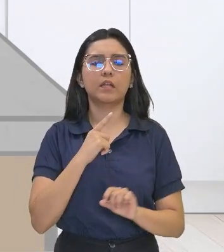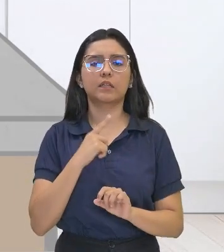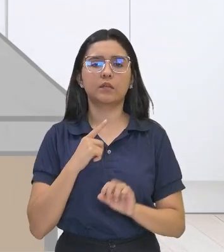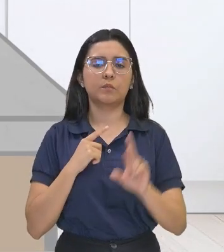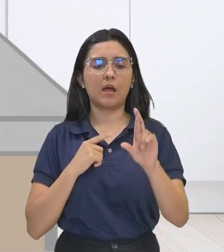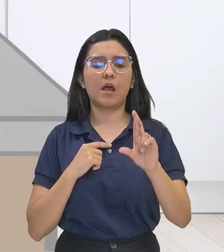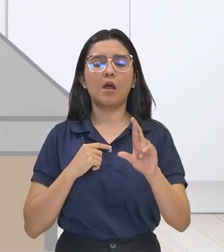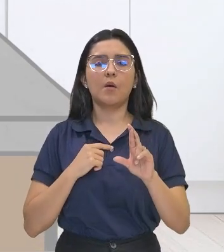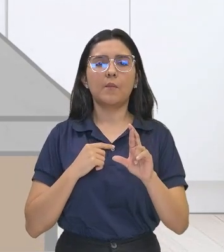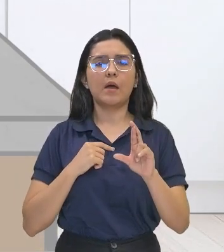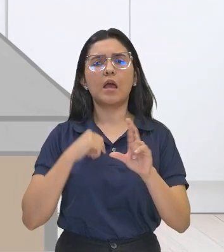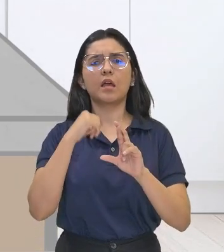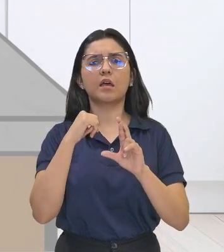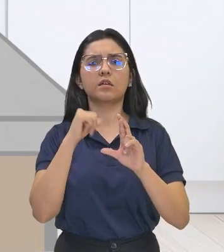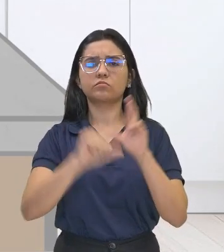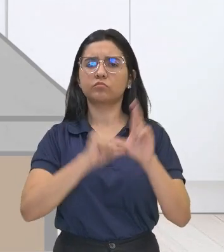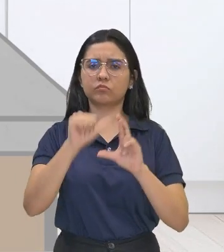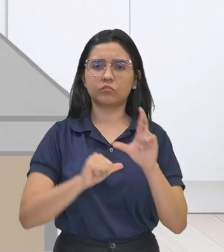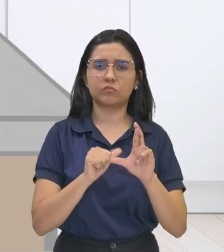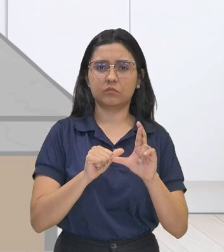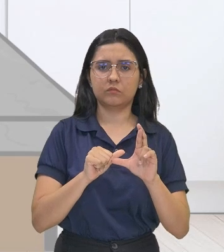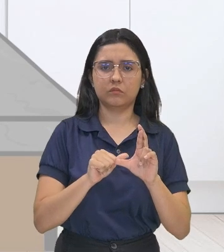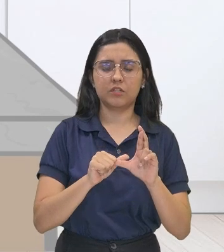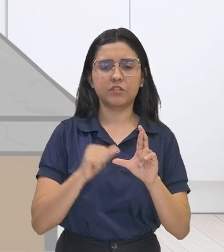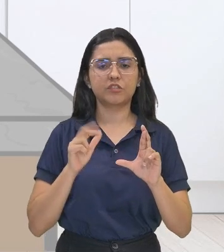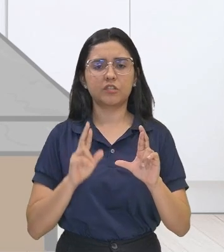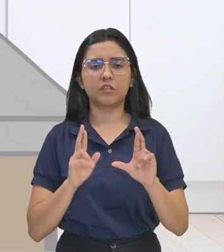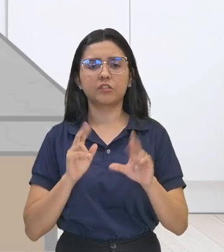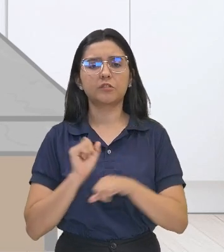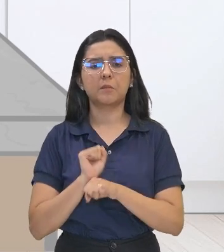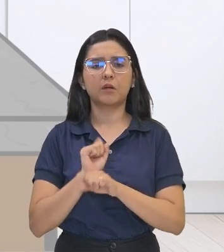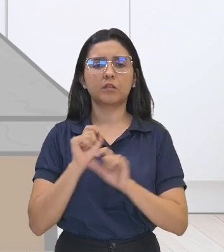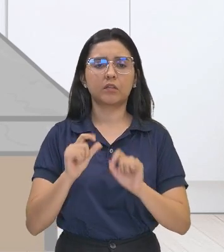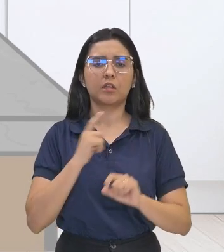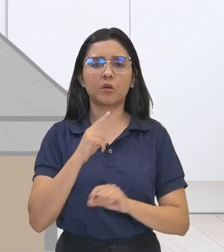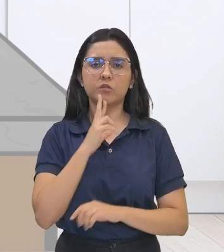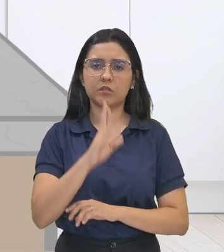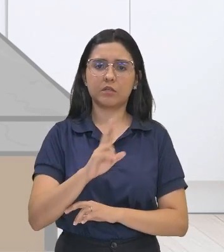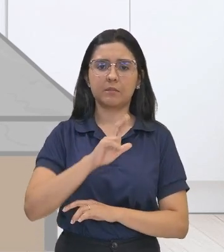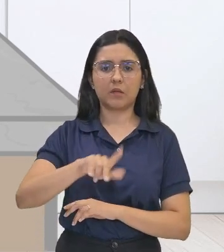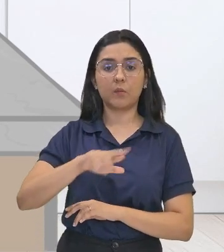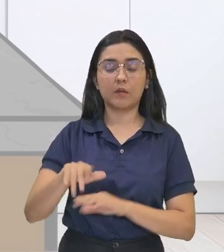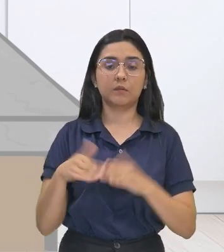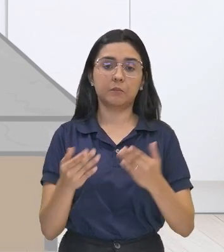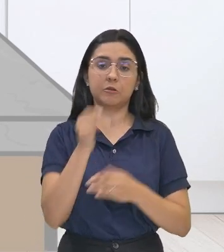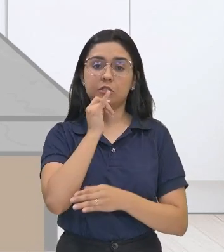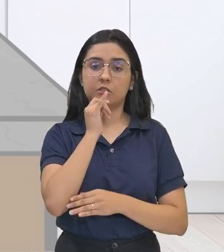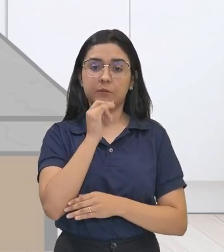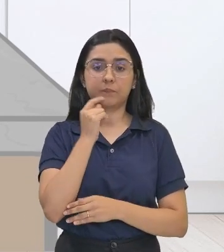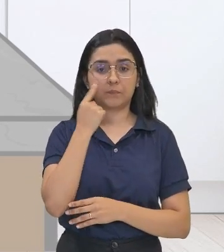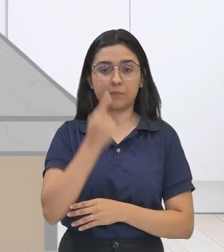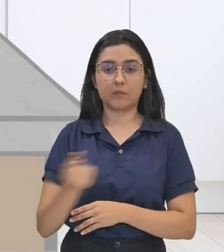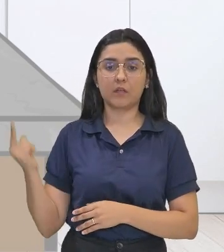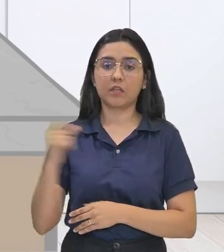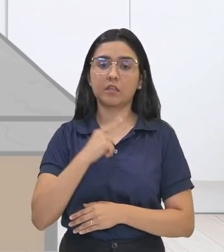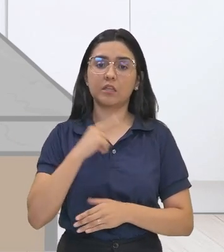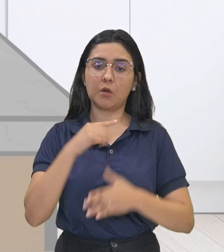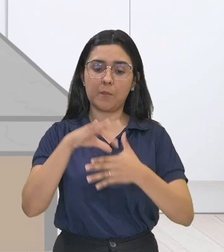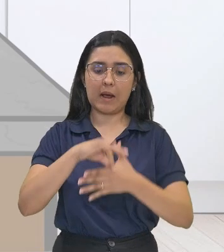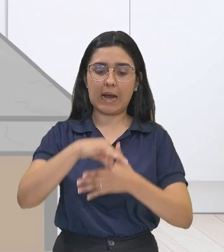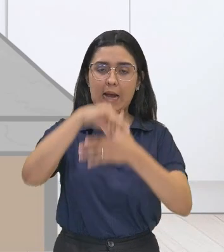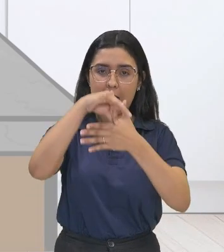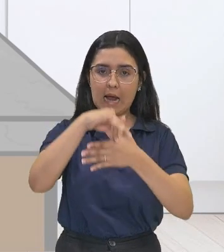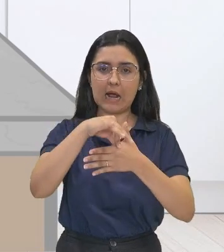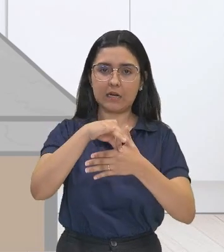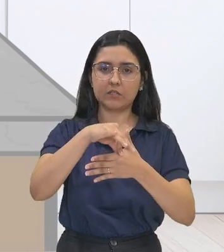produto, na verdade ela não rende totalmente o que nós queremos. O exemplo aqui, nós temos uma carne completa colocada